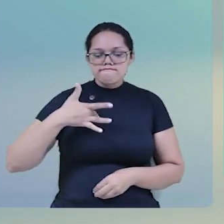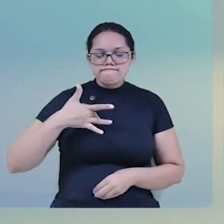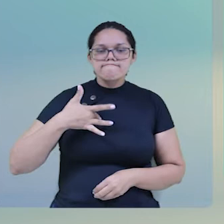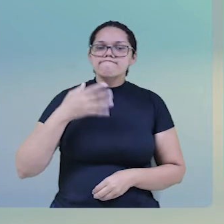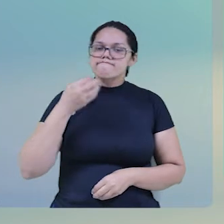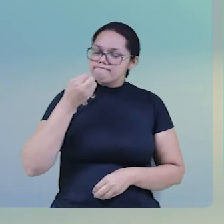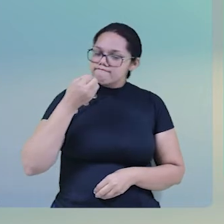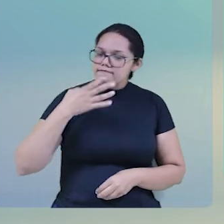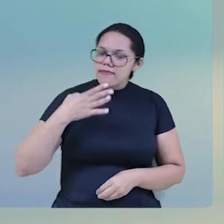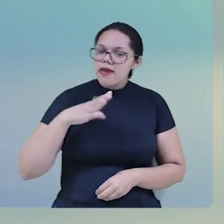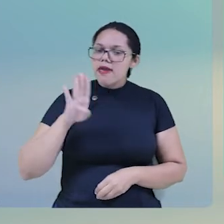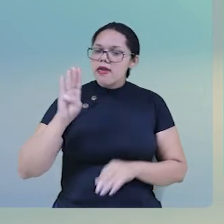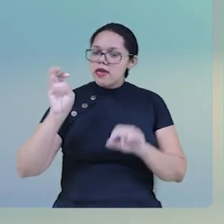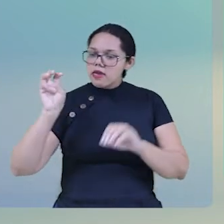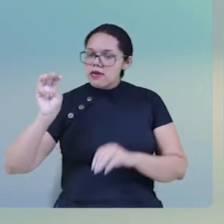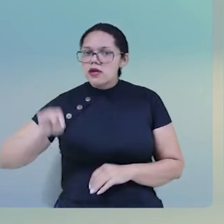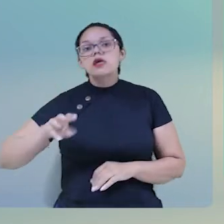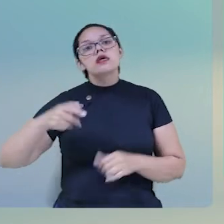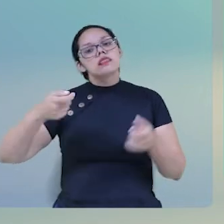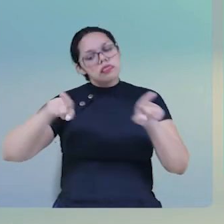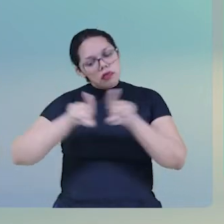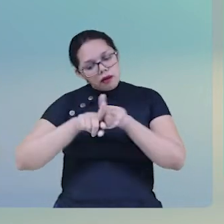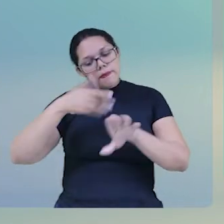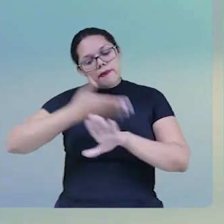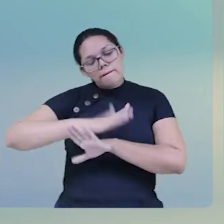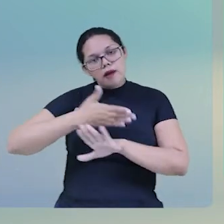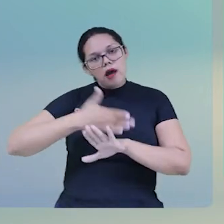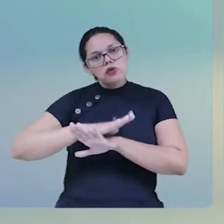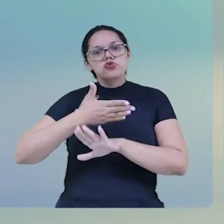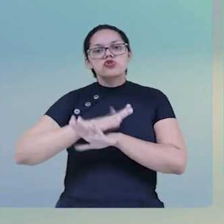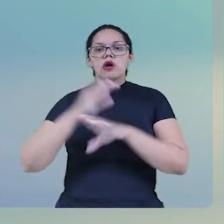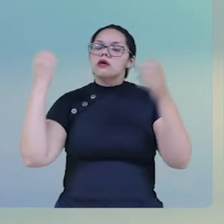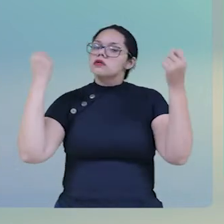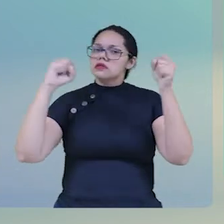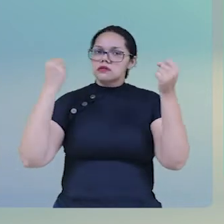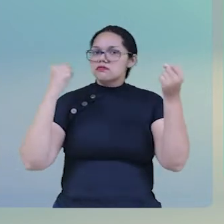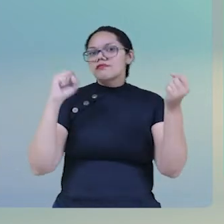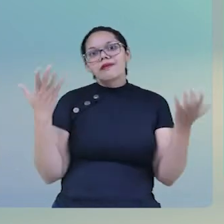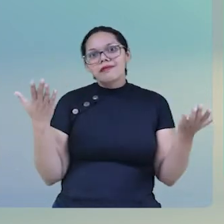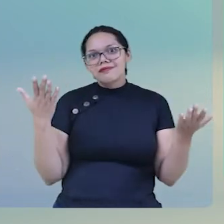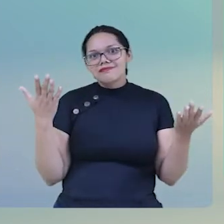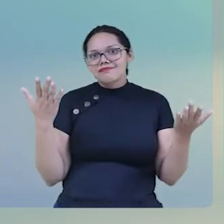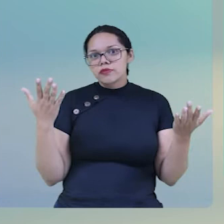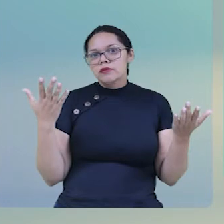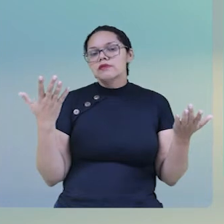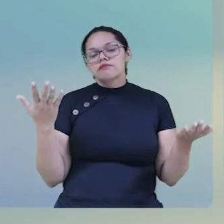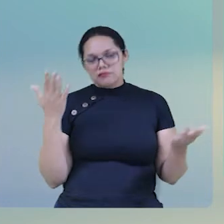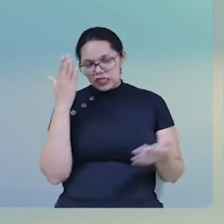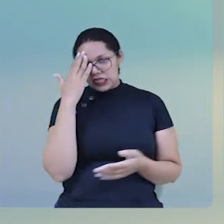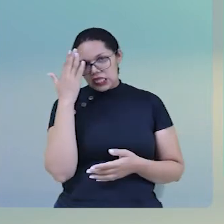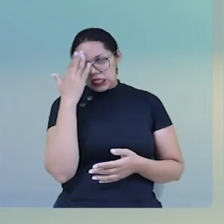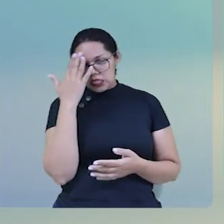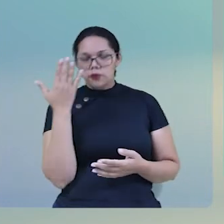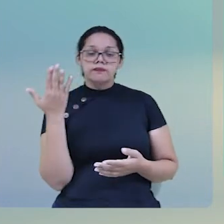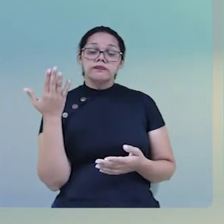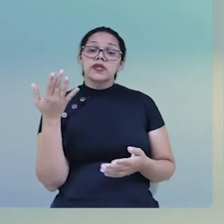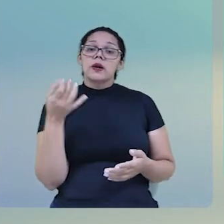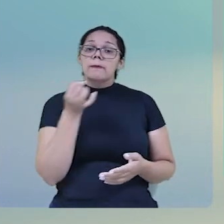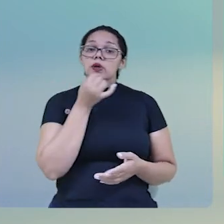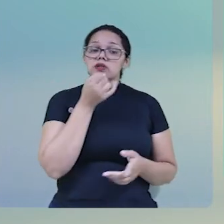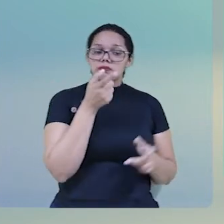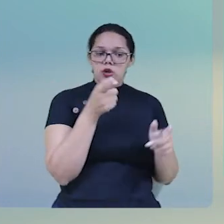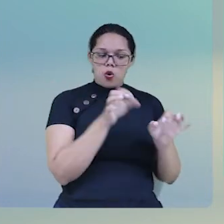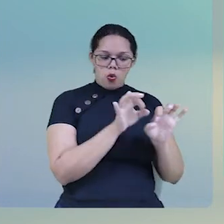que praticar exercício. Não tem segredo, não tem receita de bolo, tá? Para que eu mantenha o meu